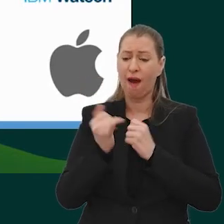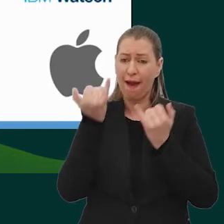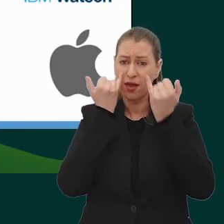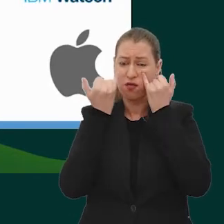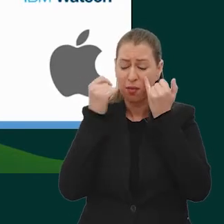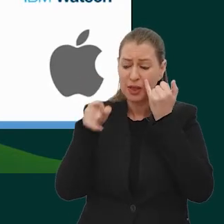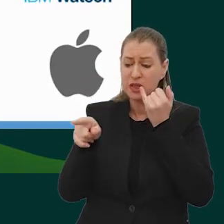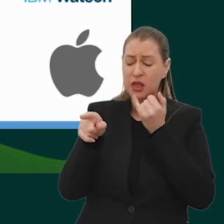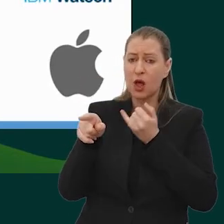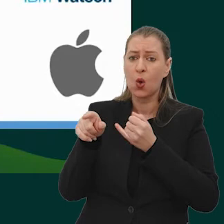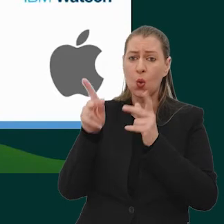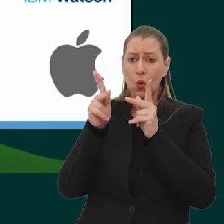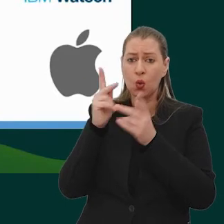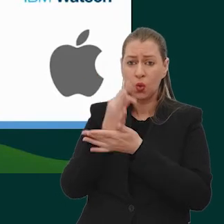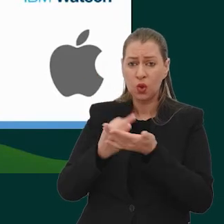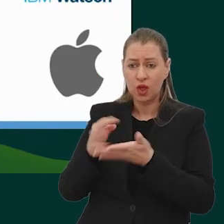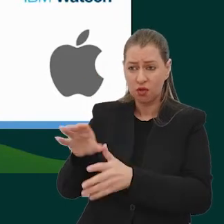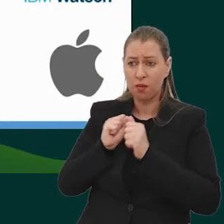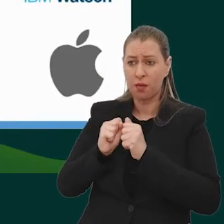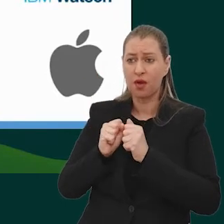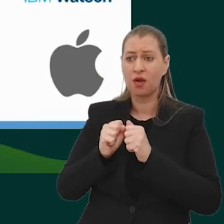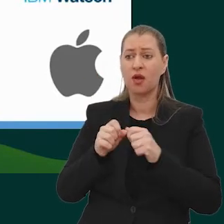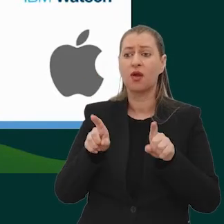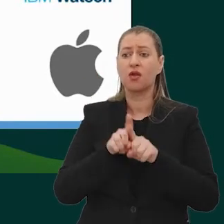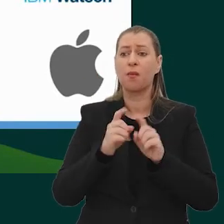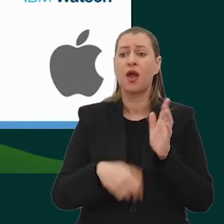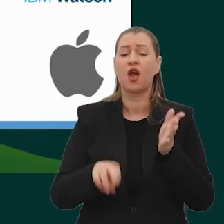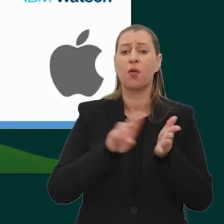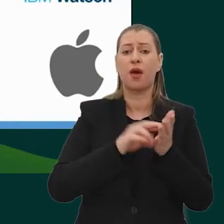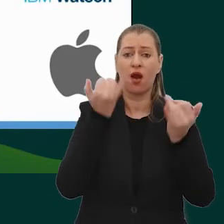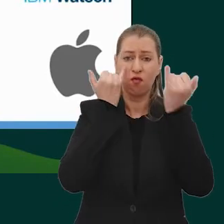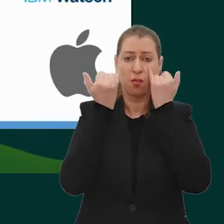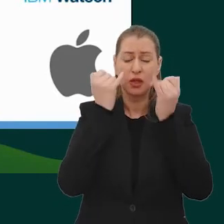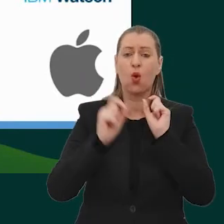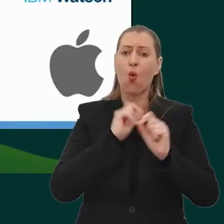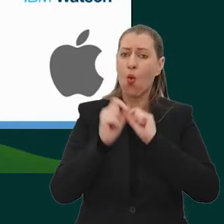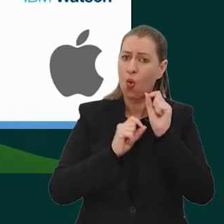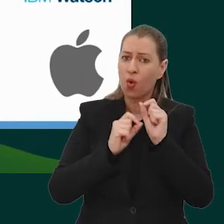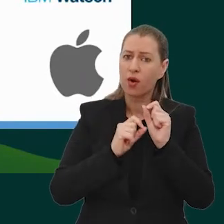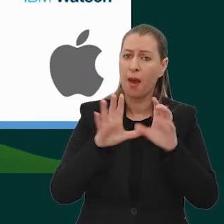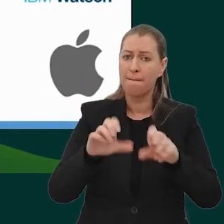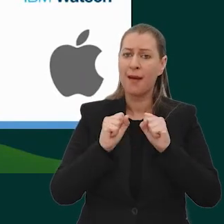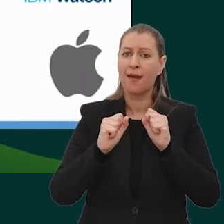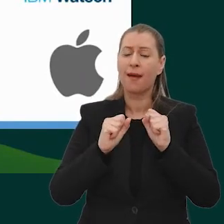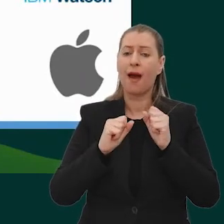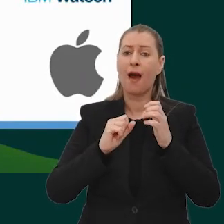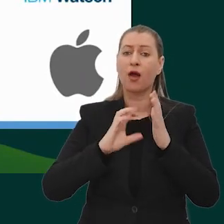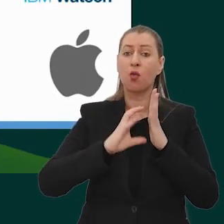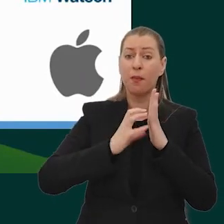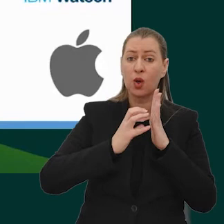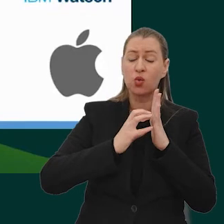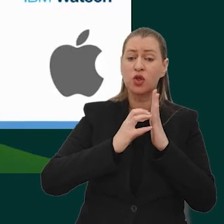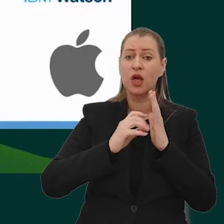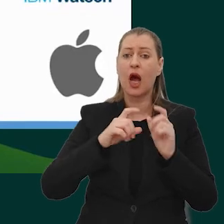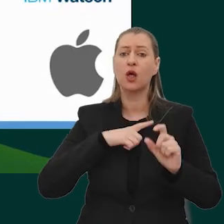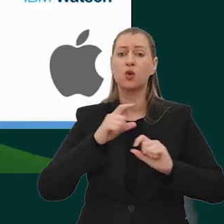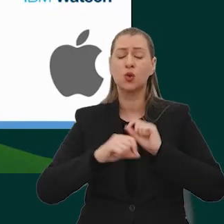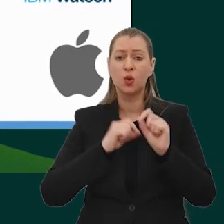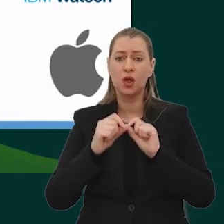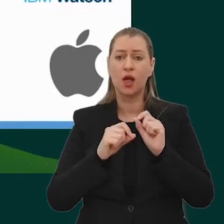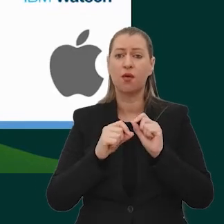no texto e pegar para mim. Recuperação da informação, que é buscando, digamos, num banco de dados, eu tenho